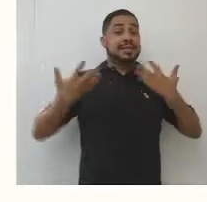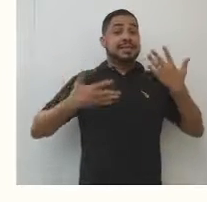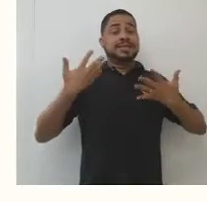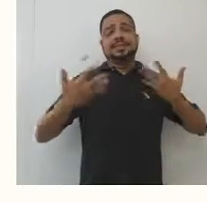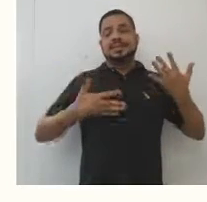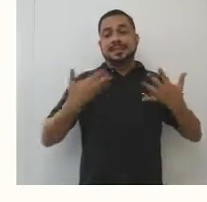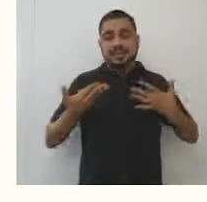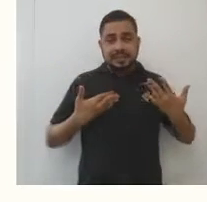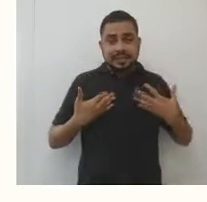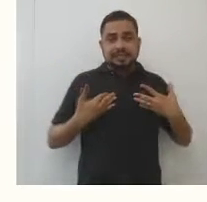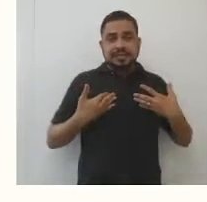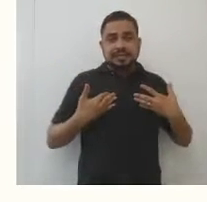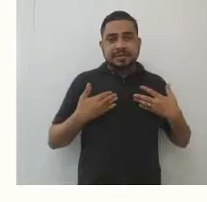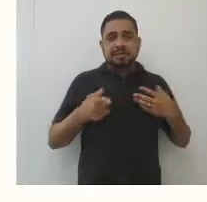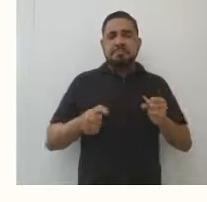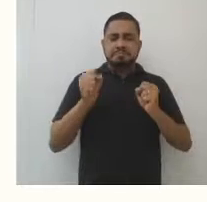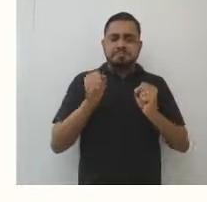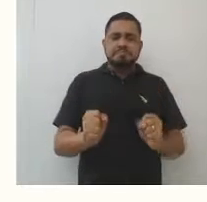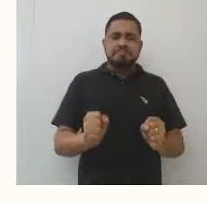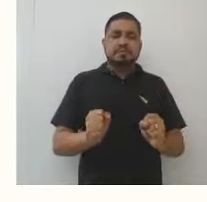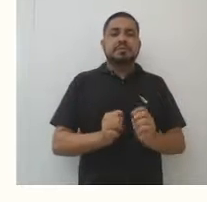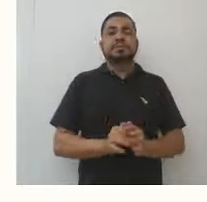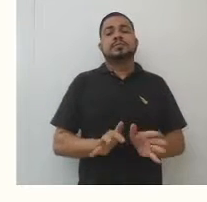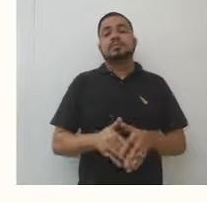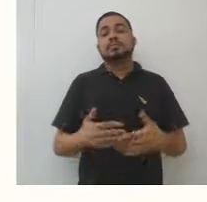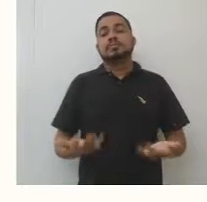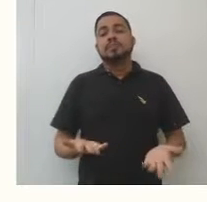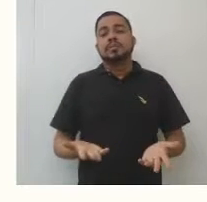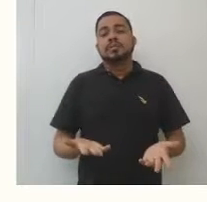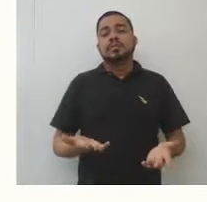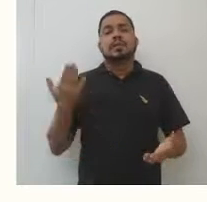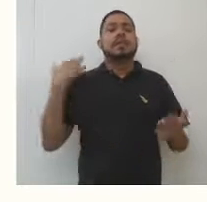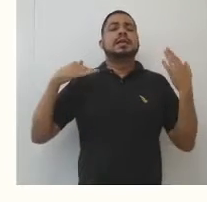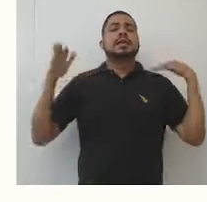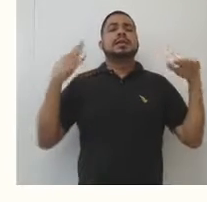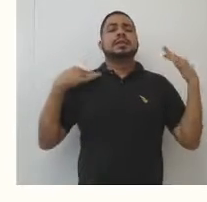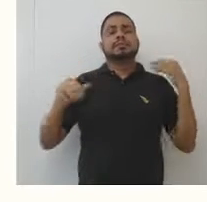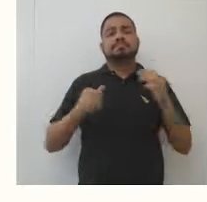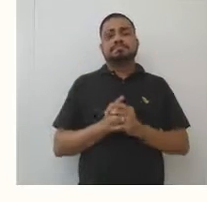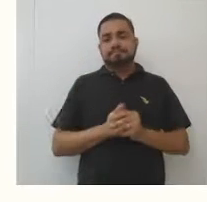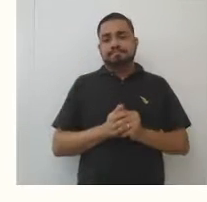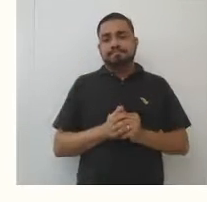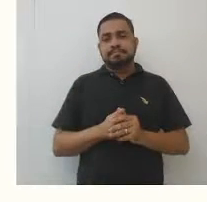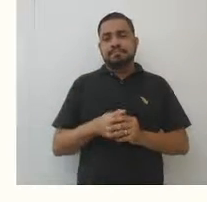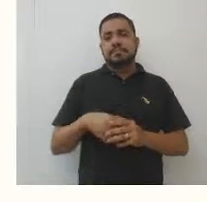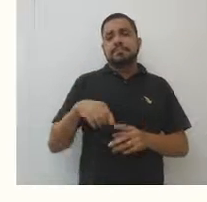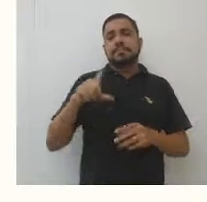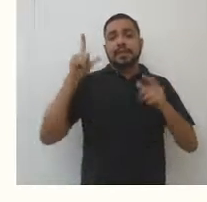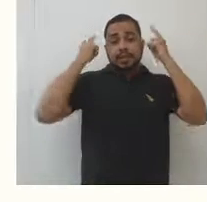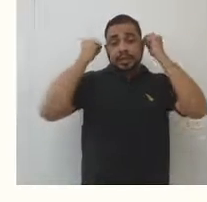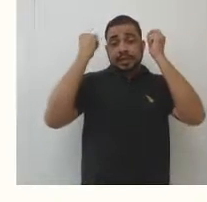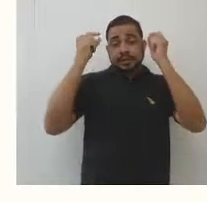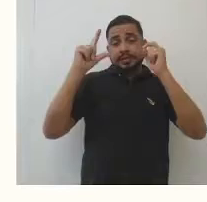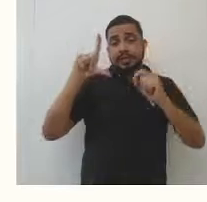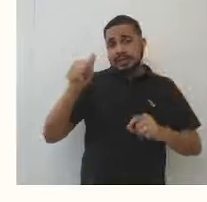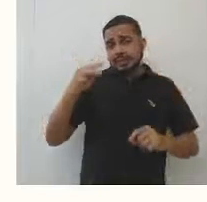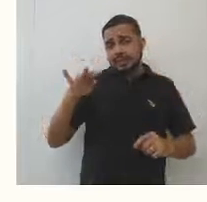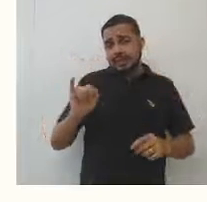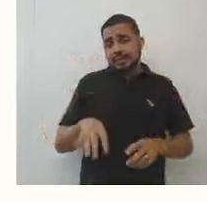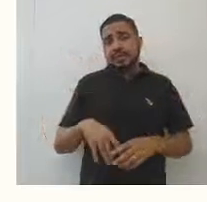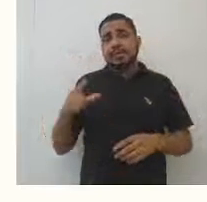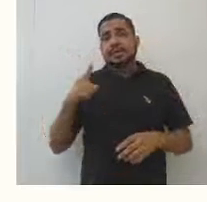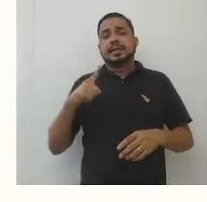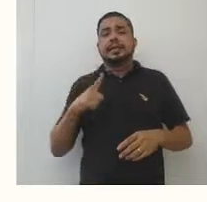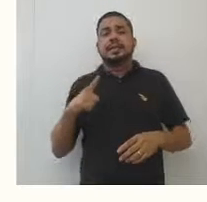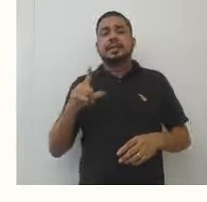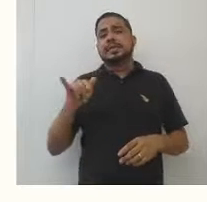aquilo que é permitido. Então, o que é lazer, né? Lazer do latim licere, ou seja, ser